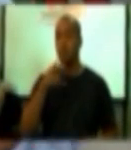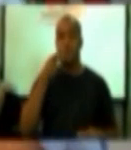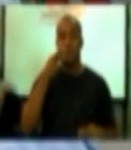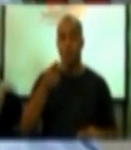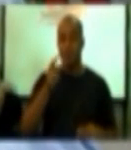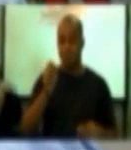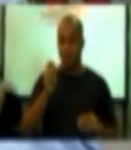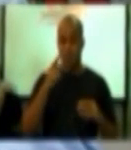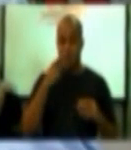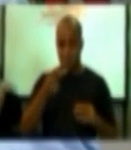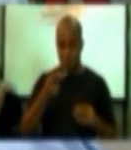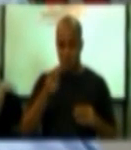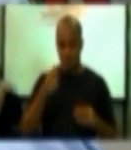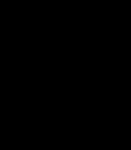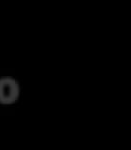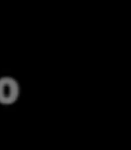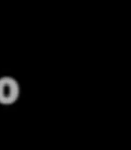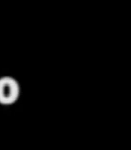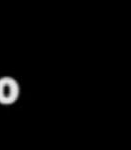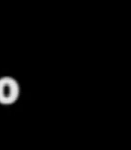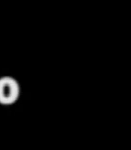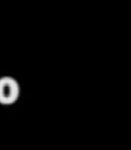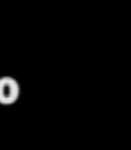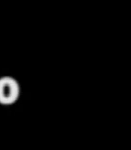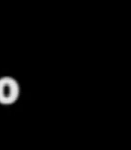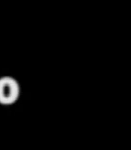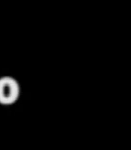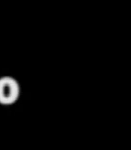têm a dizer do que o que a gente tem pra falar